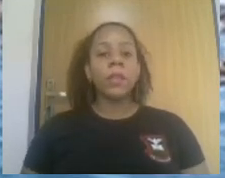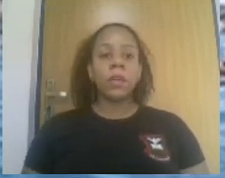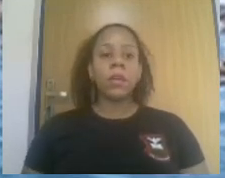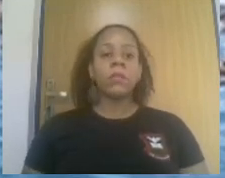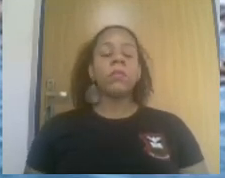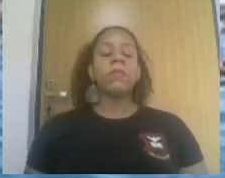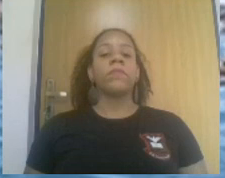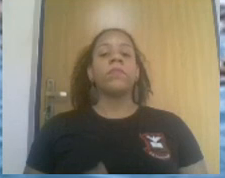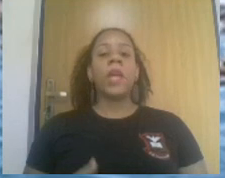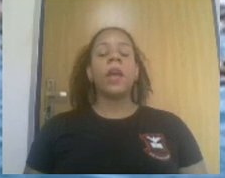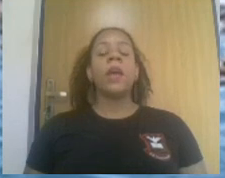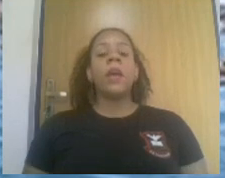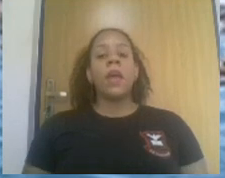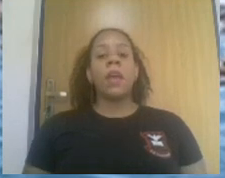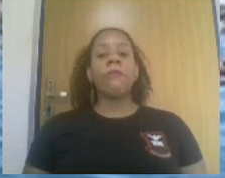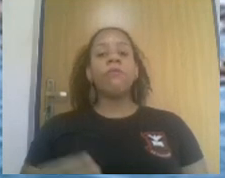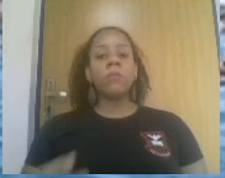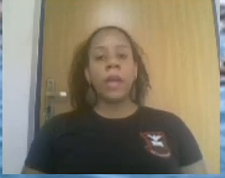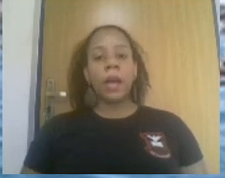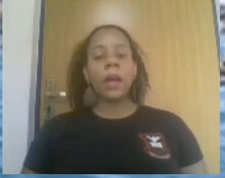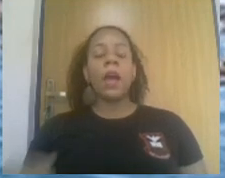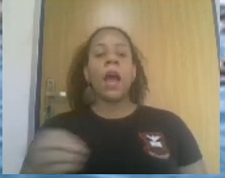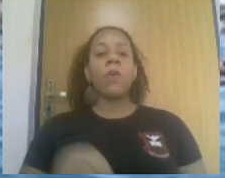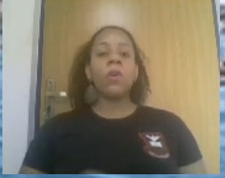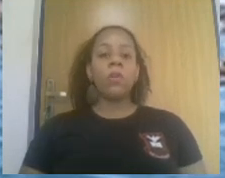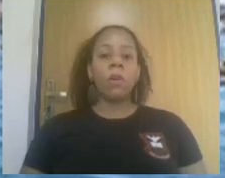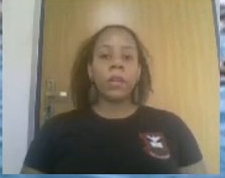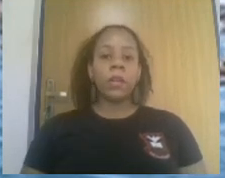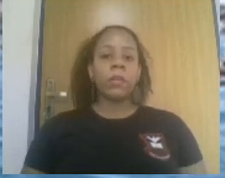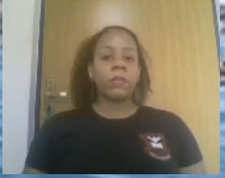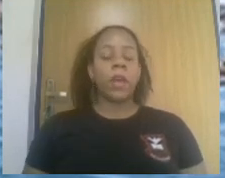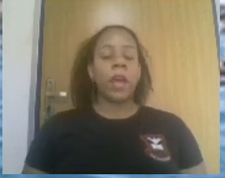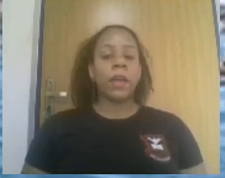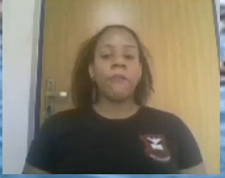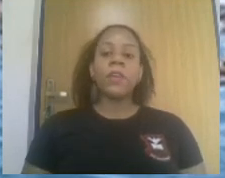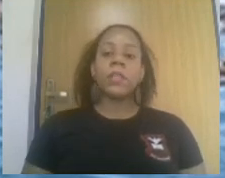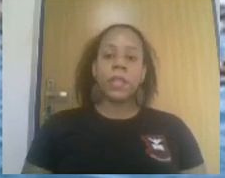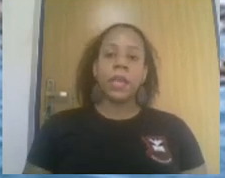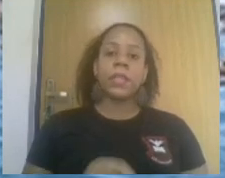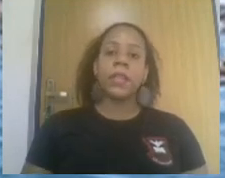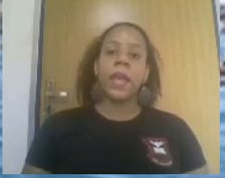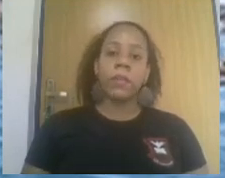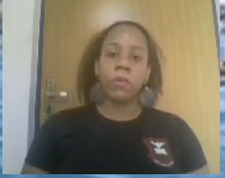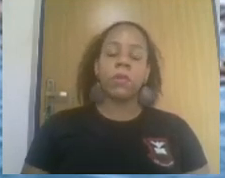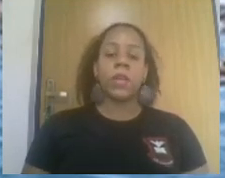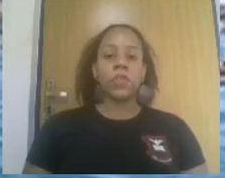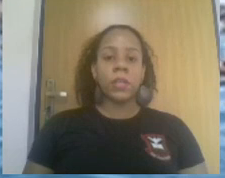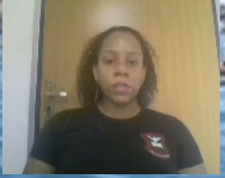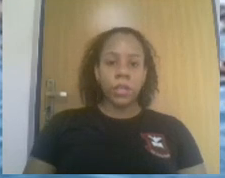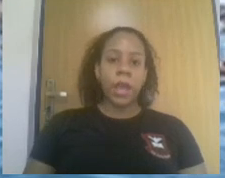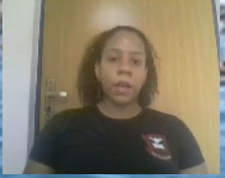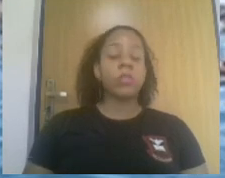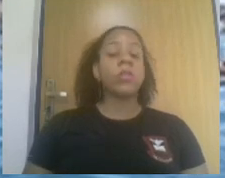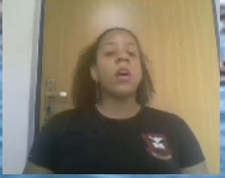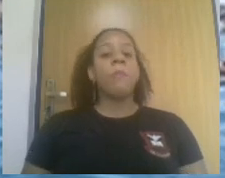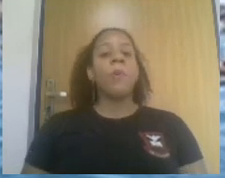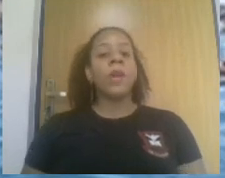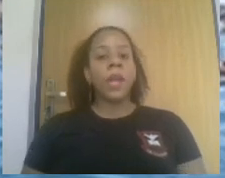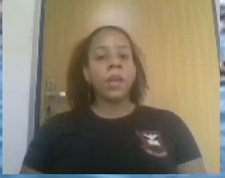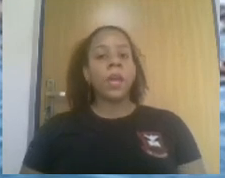continuavam tentando fundar a colônia francesa dentro das nossas